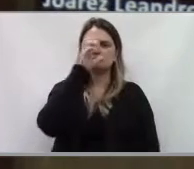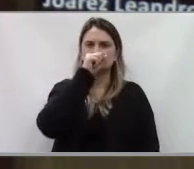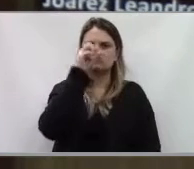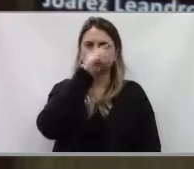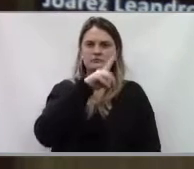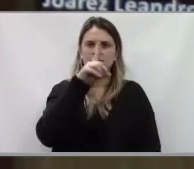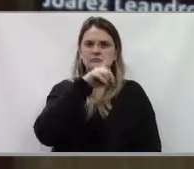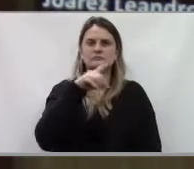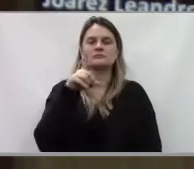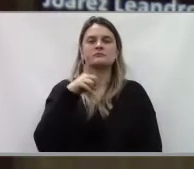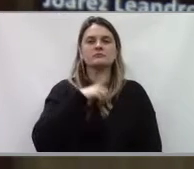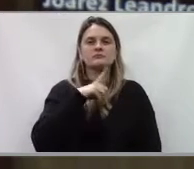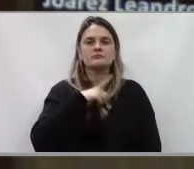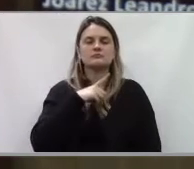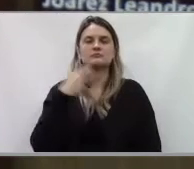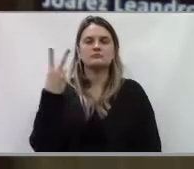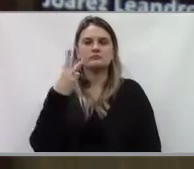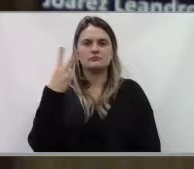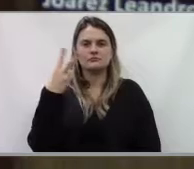semana foi